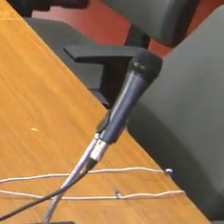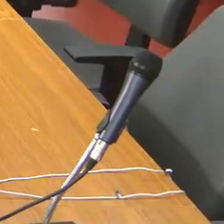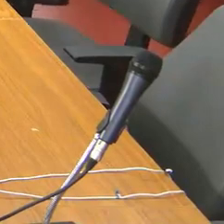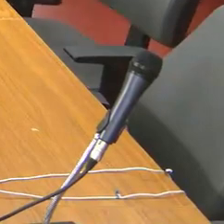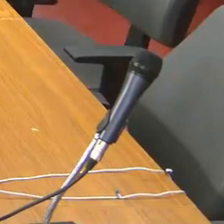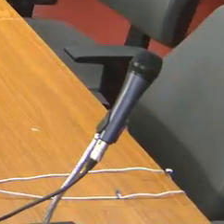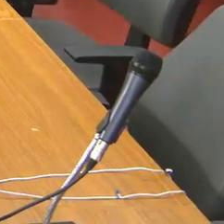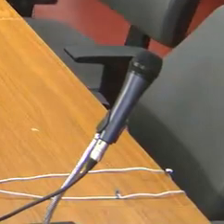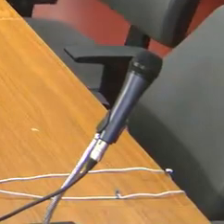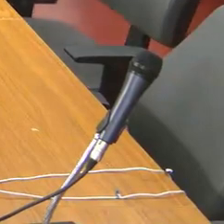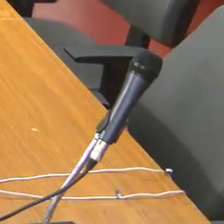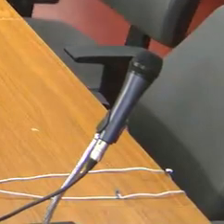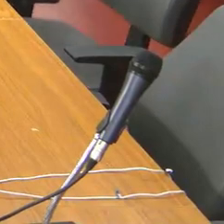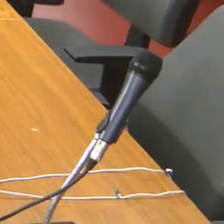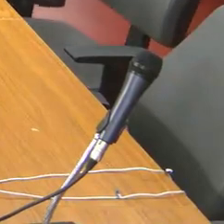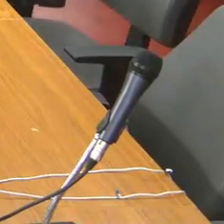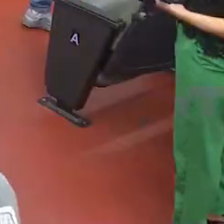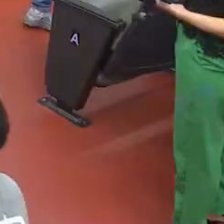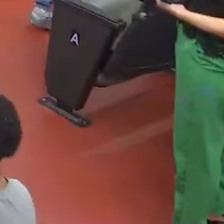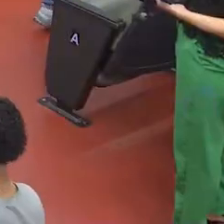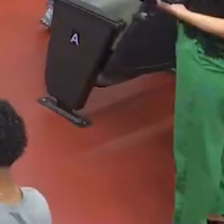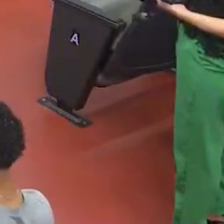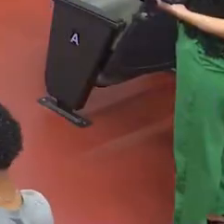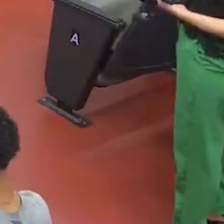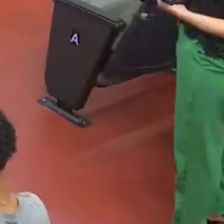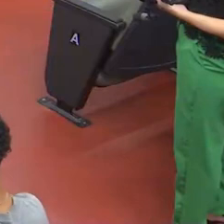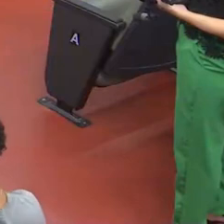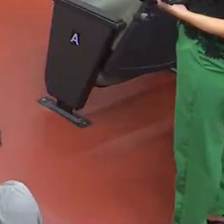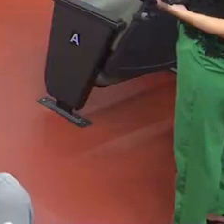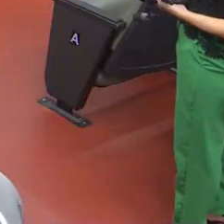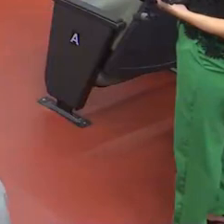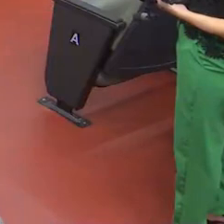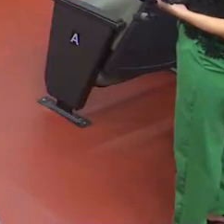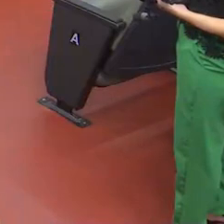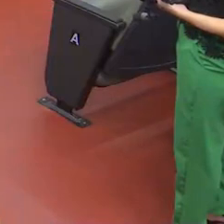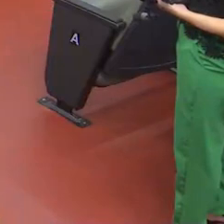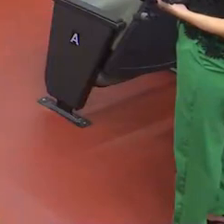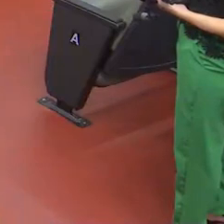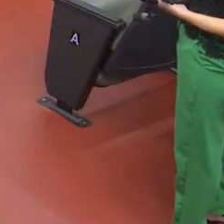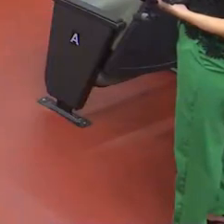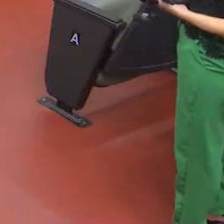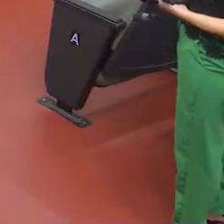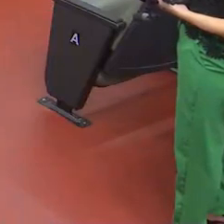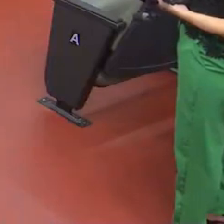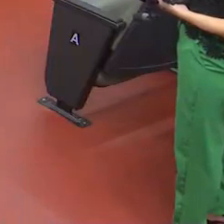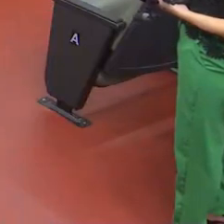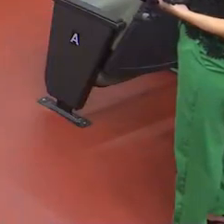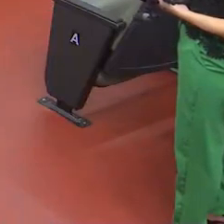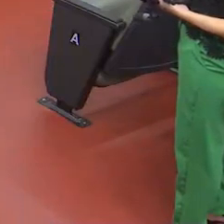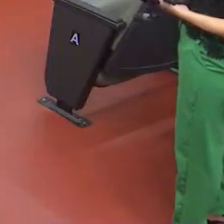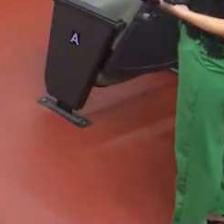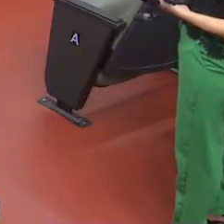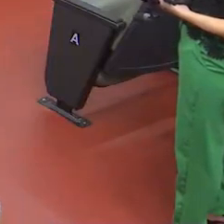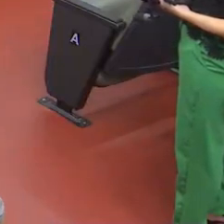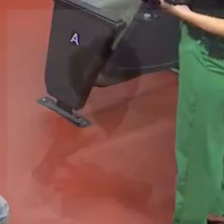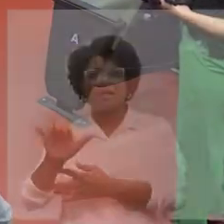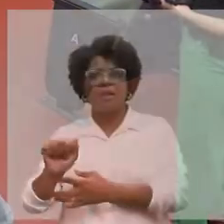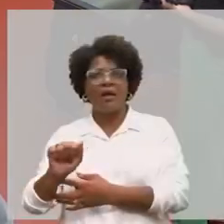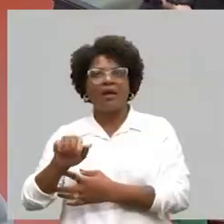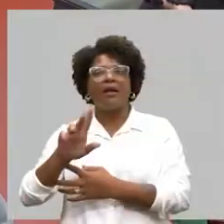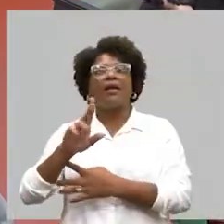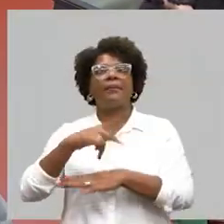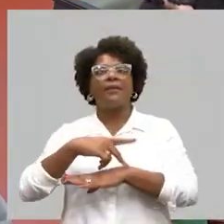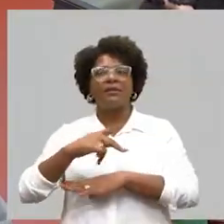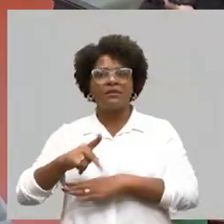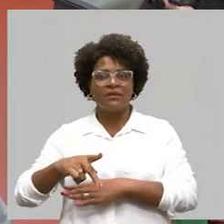com a palavra deputada Beatriz Serqueira Presidenta da comissão de Educação Ciência e Tecnologia e coautora do